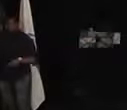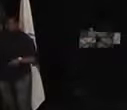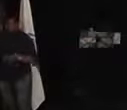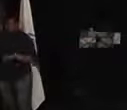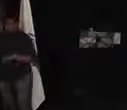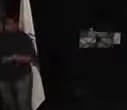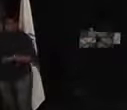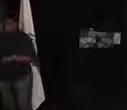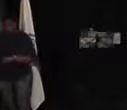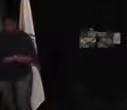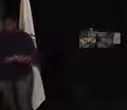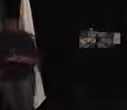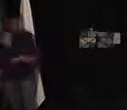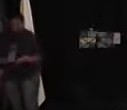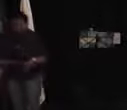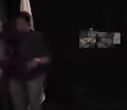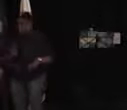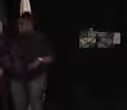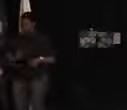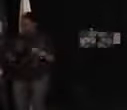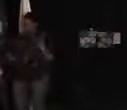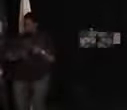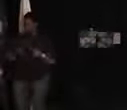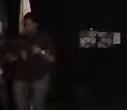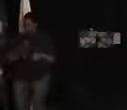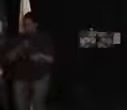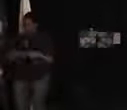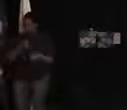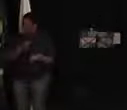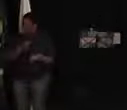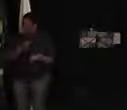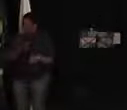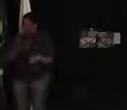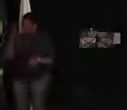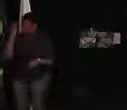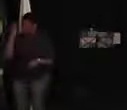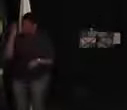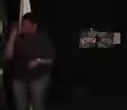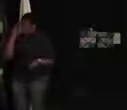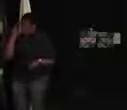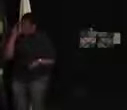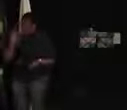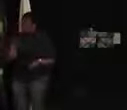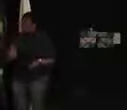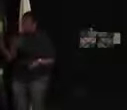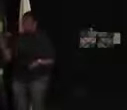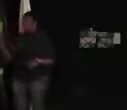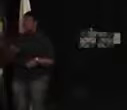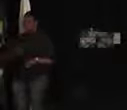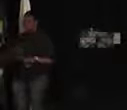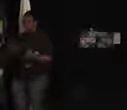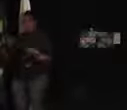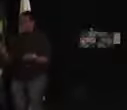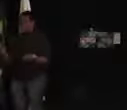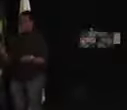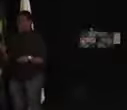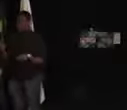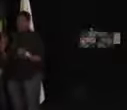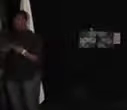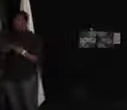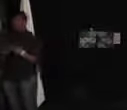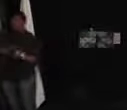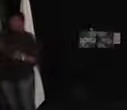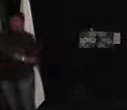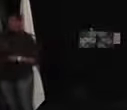uma criança muito agitada. Então, a gente precisa saber diferenciar isso. Eu trago essa questão para vocês, porque nós